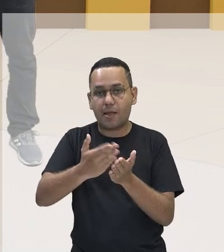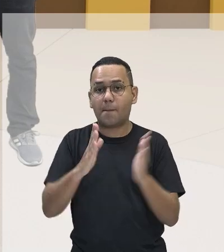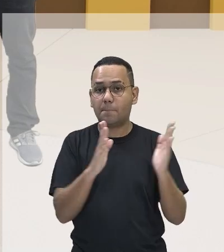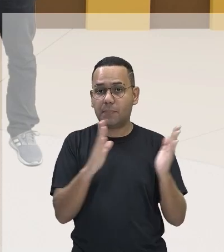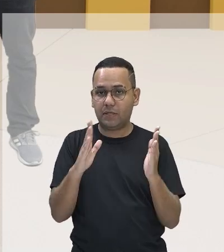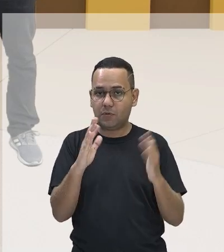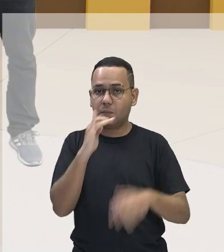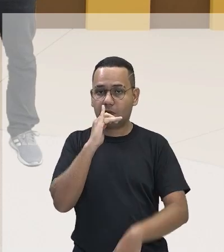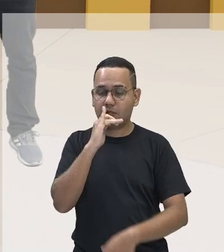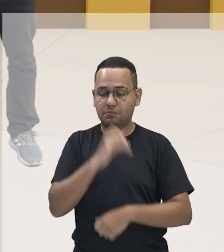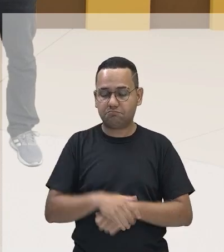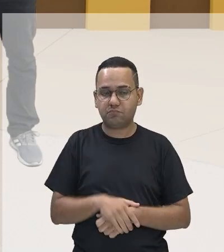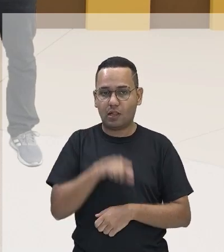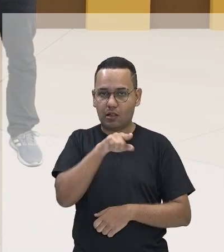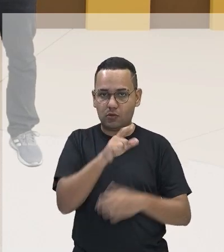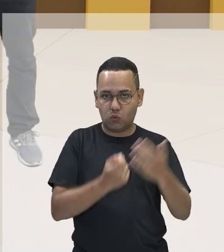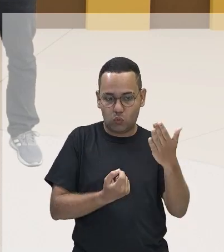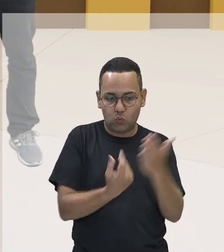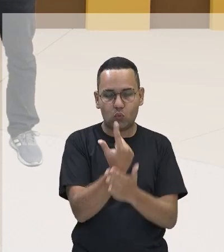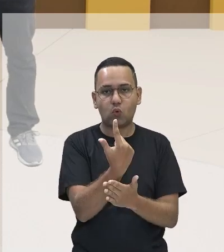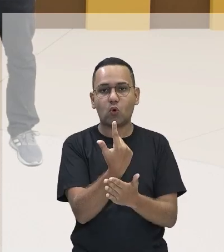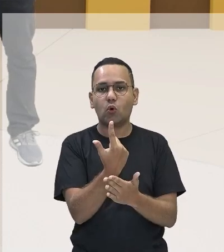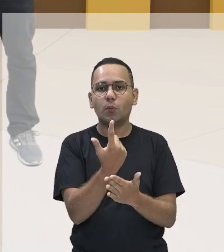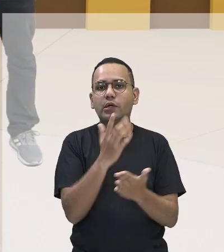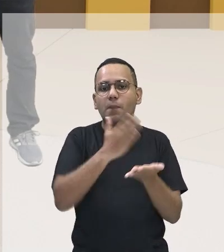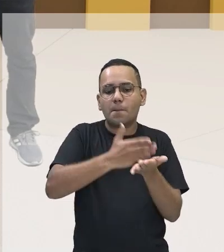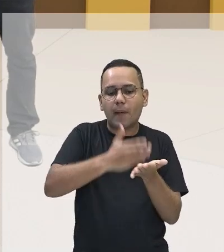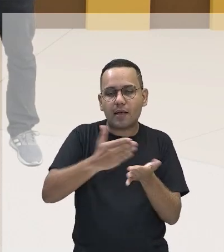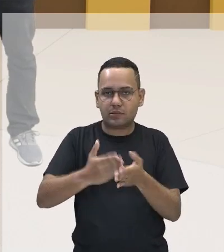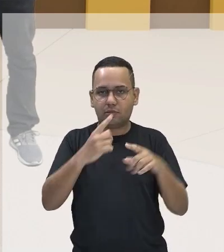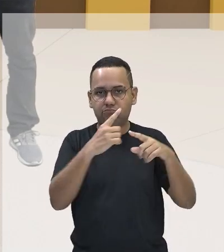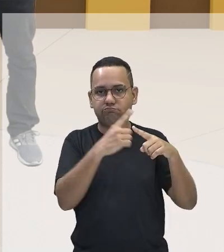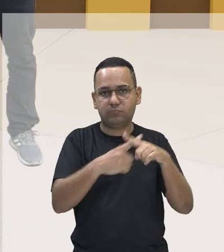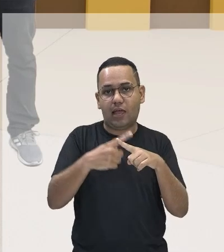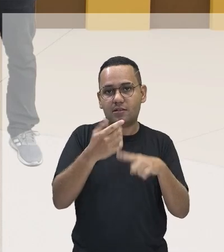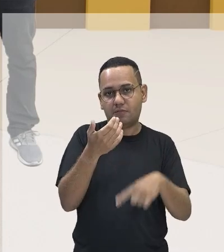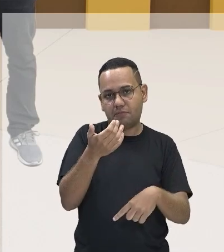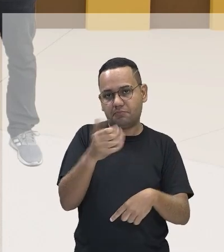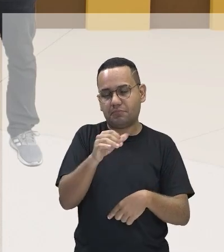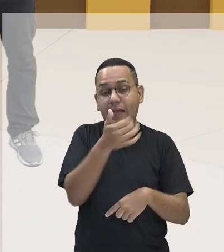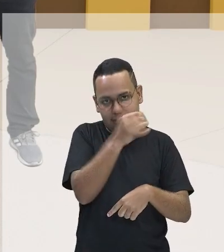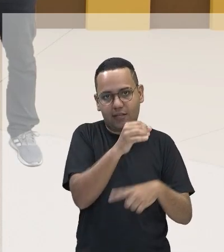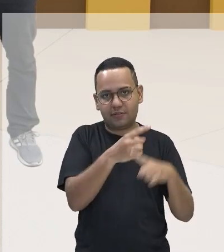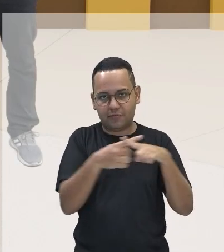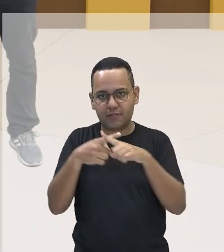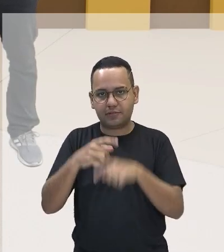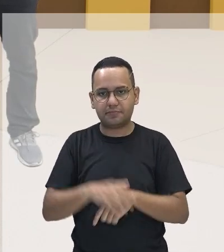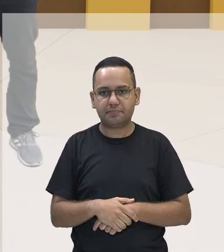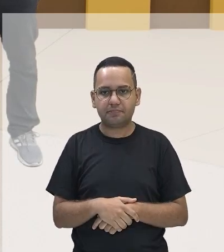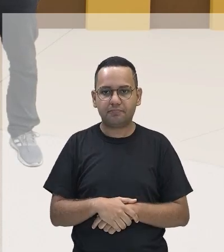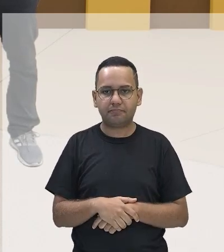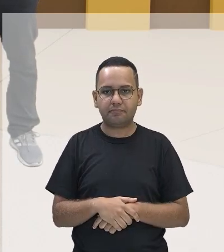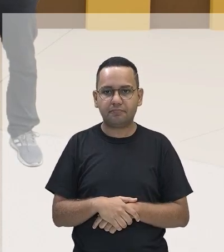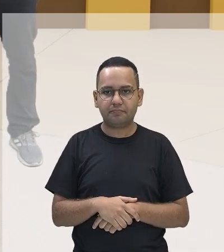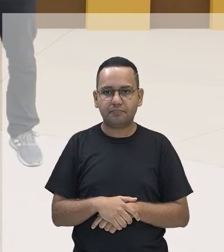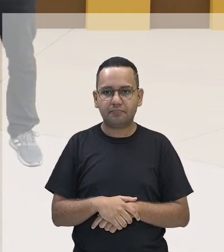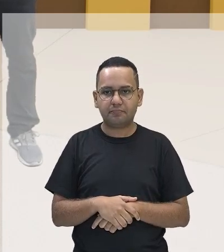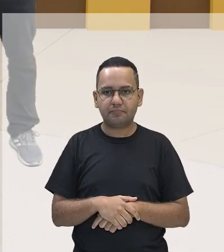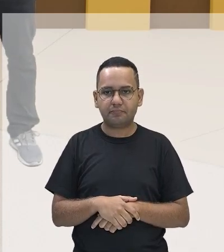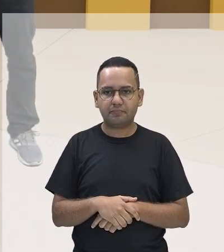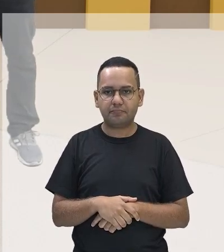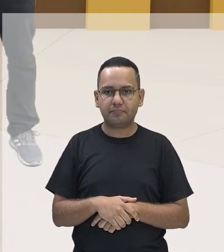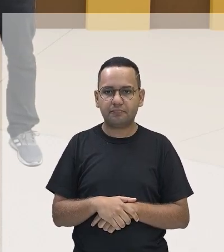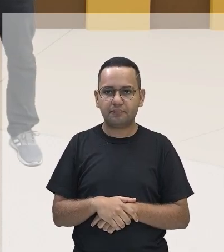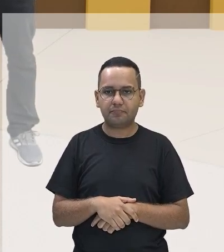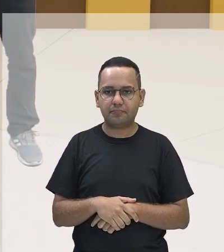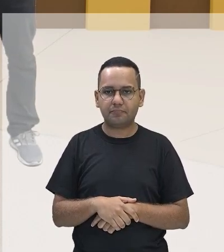uma compra, você vai parcelar ela em 10 vezes e às vezes você considera que você só tem ali aquela parcelinha. E aí você